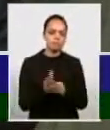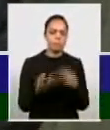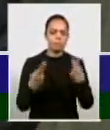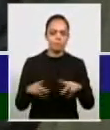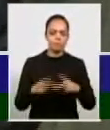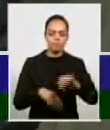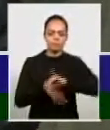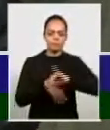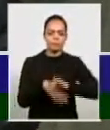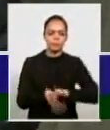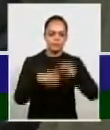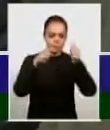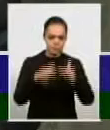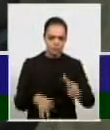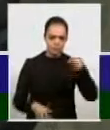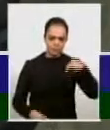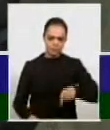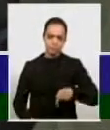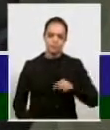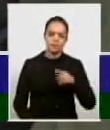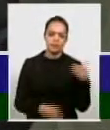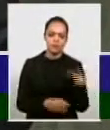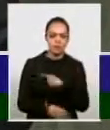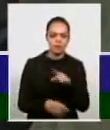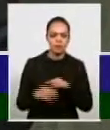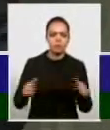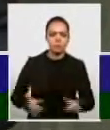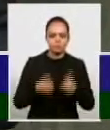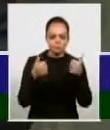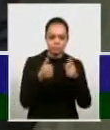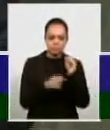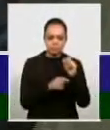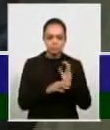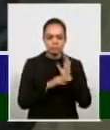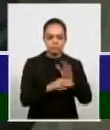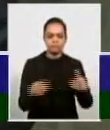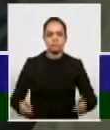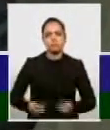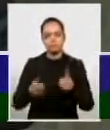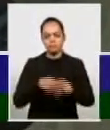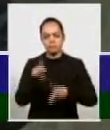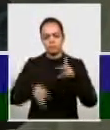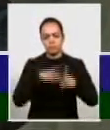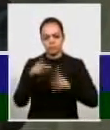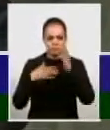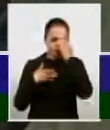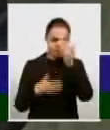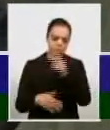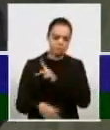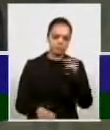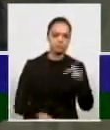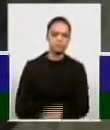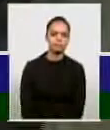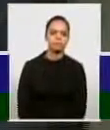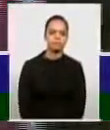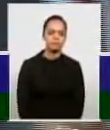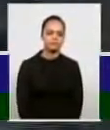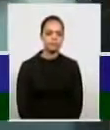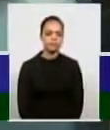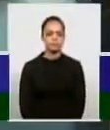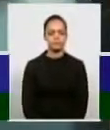desses pontos aqui relatados trarão maior benefício à contemplação população. Obrigado, senhor presidente.